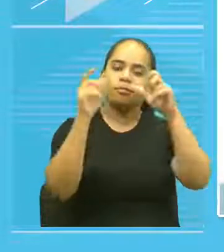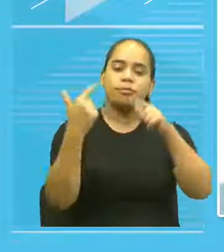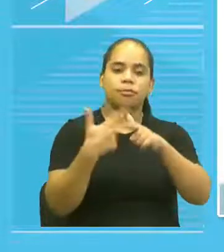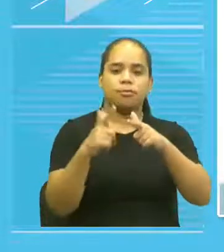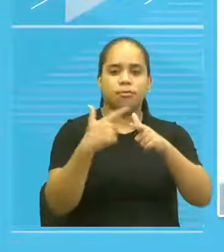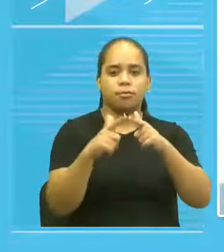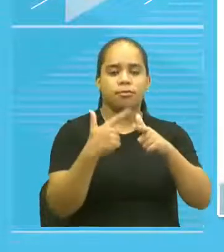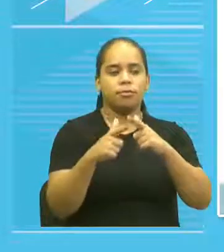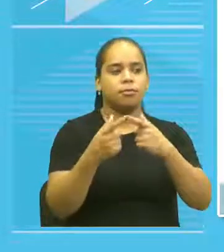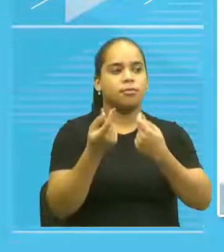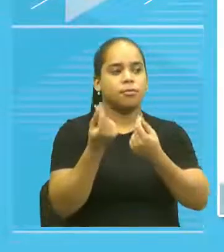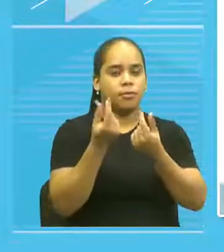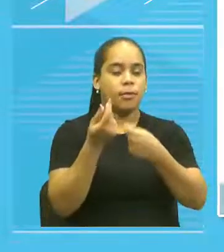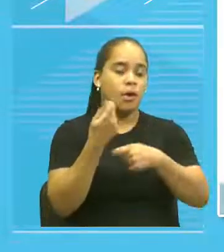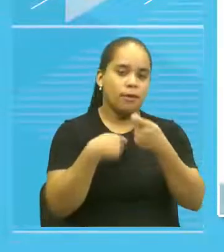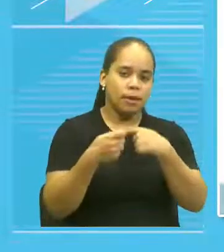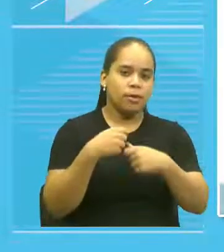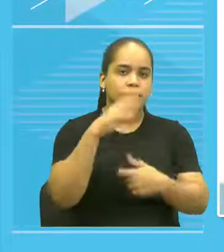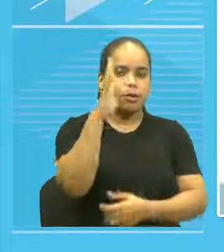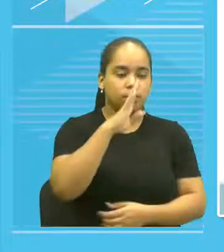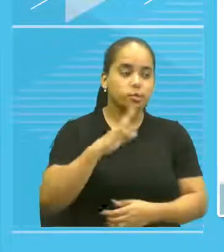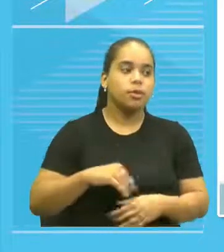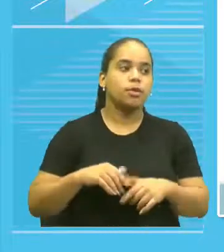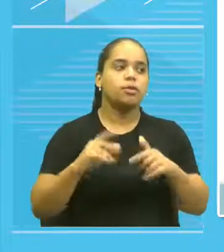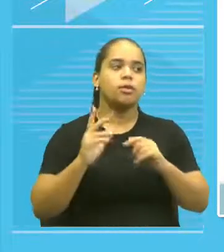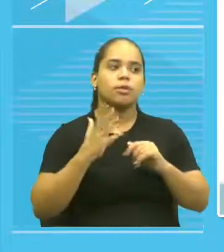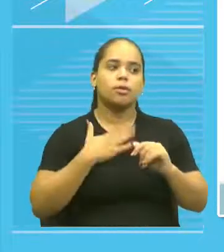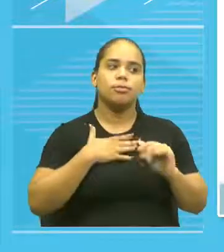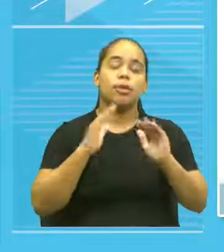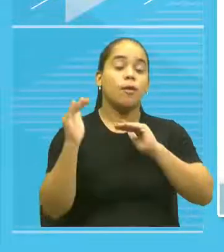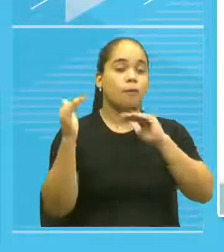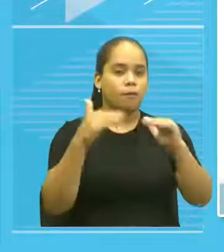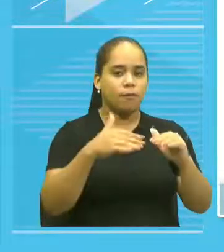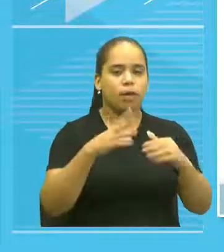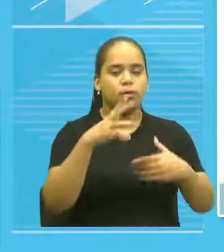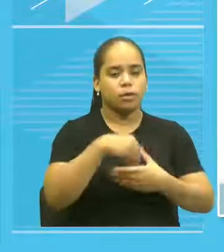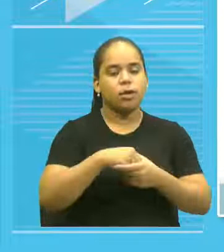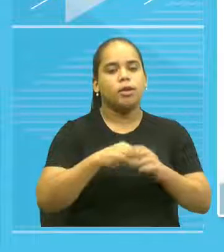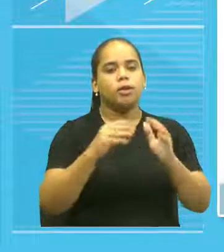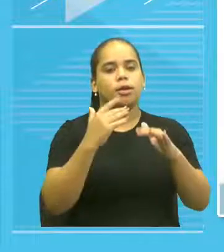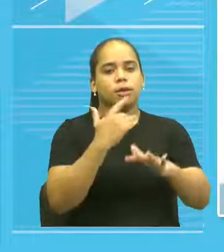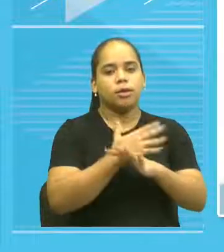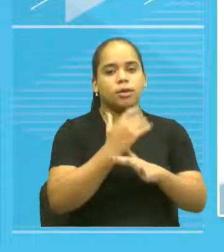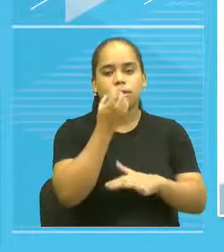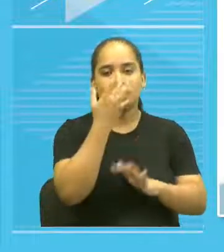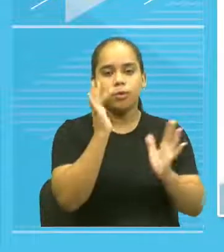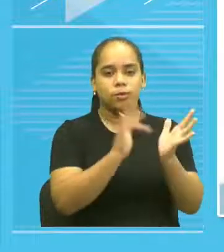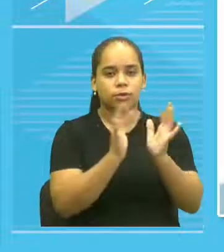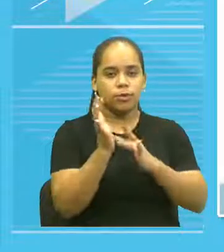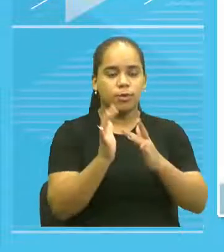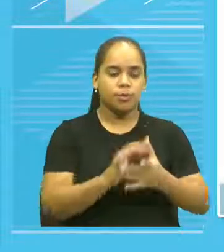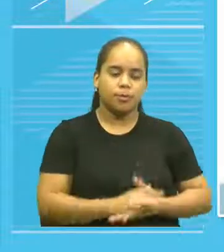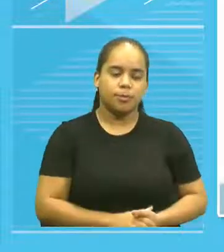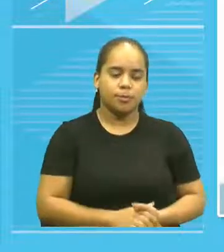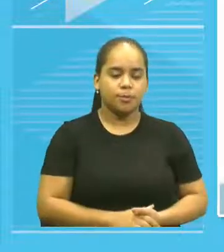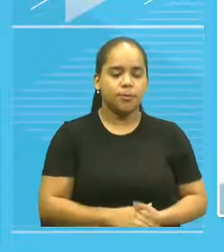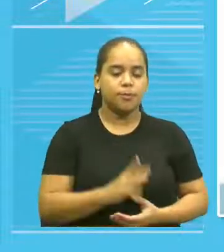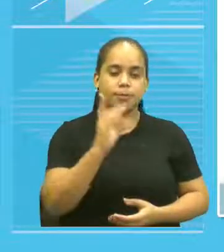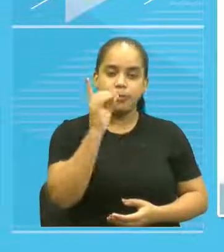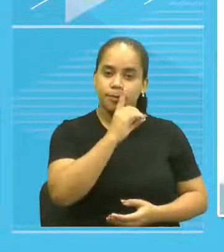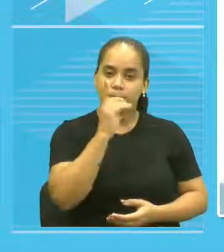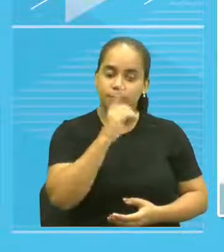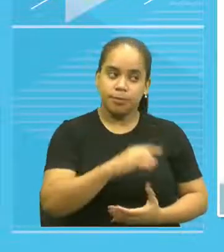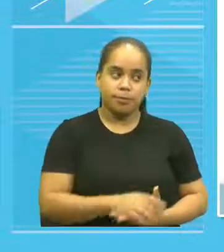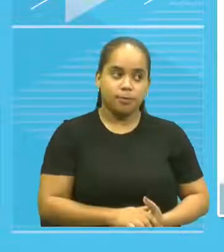crise Financeira no Brasil foi meu tema trabalhado em que cidade Bom Jesus estávamos aí domingo tá bom